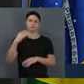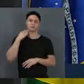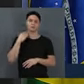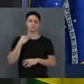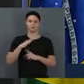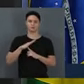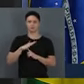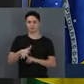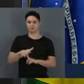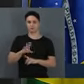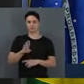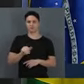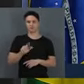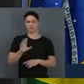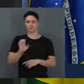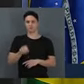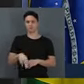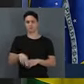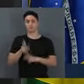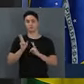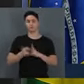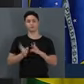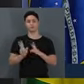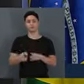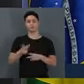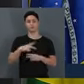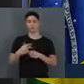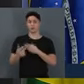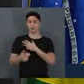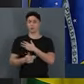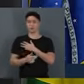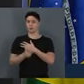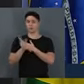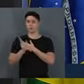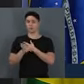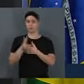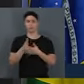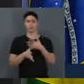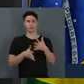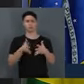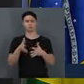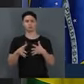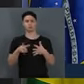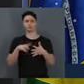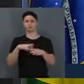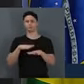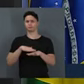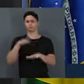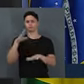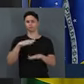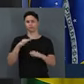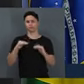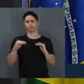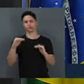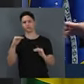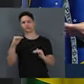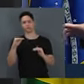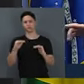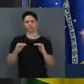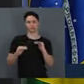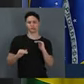e cada vez que Lula abre a boca gera mais instabilidade gera